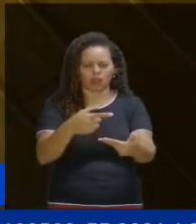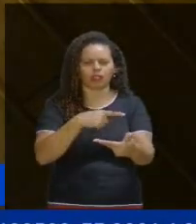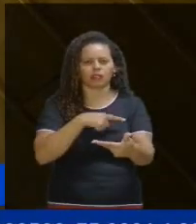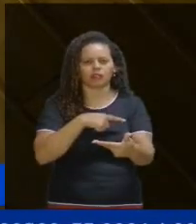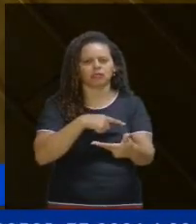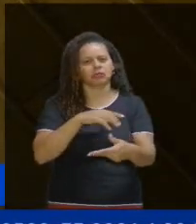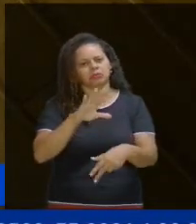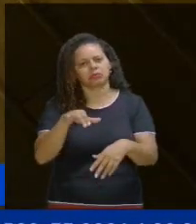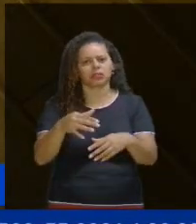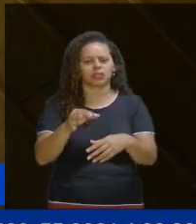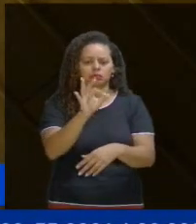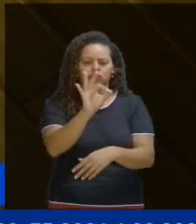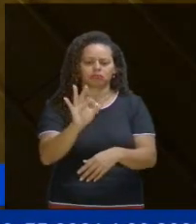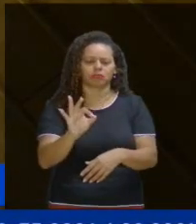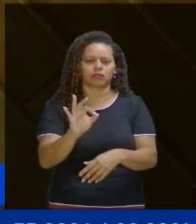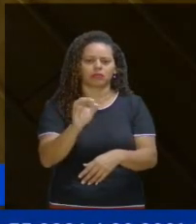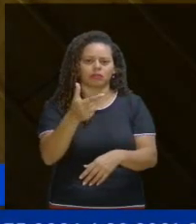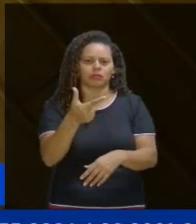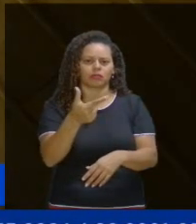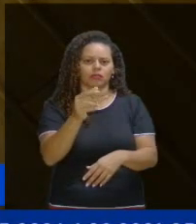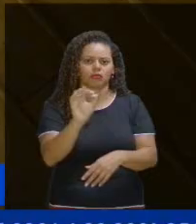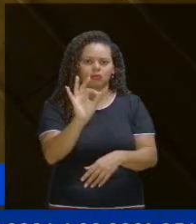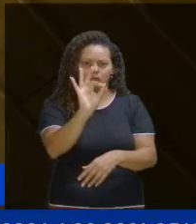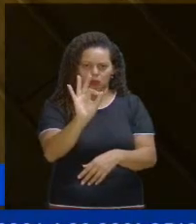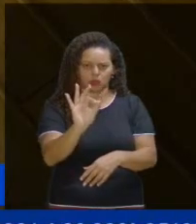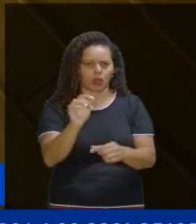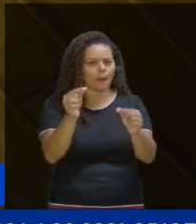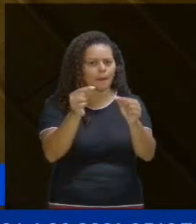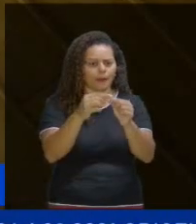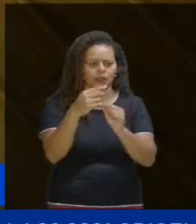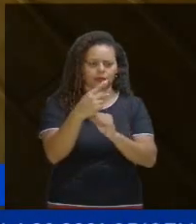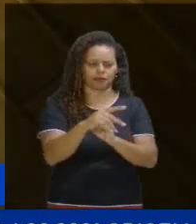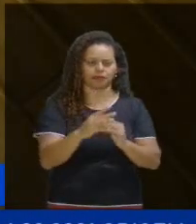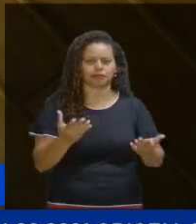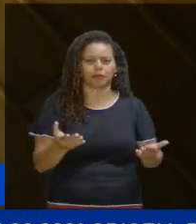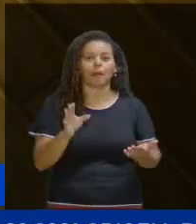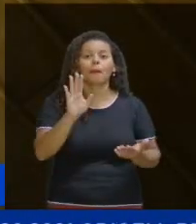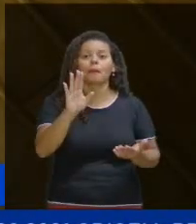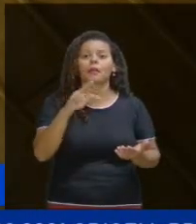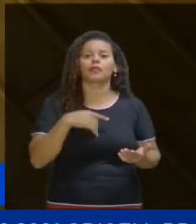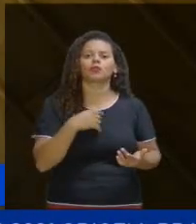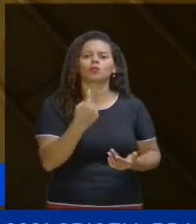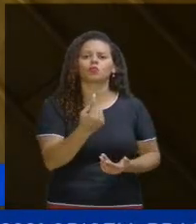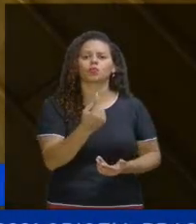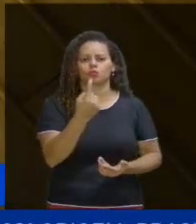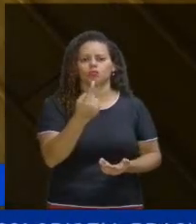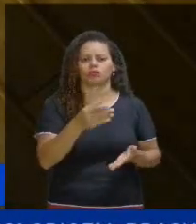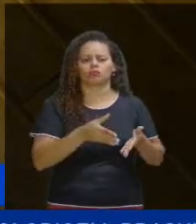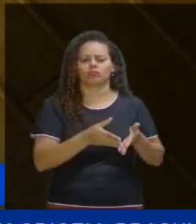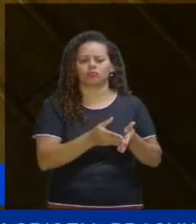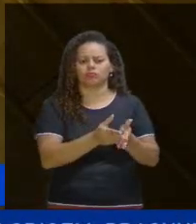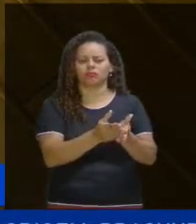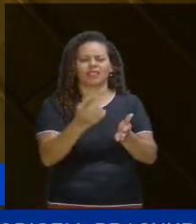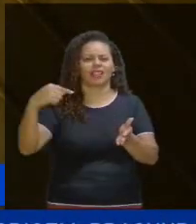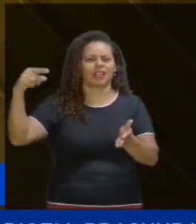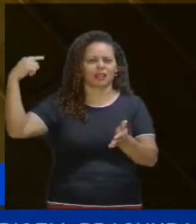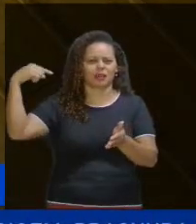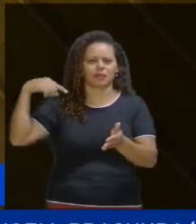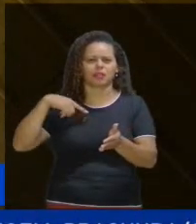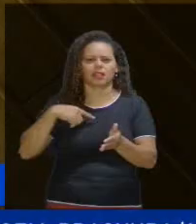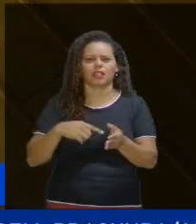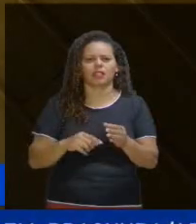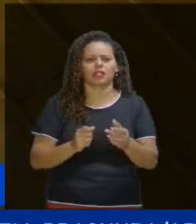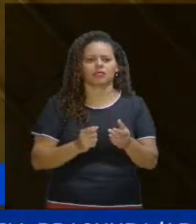de 20% para a contratação. O único veículo que esse candidato contratou à época foi uma